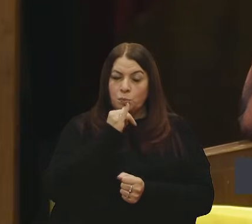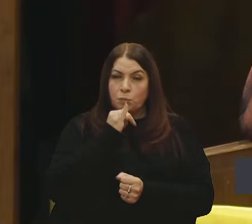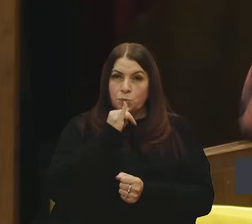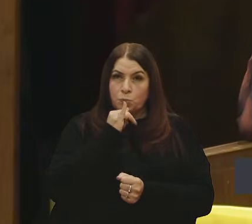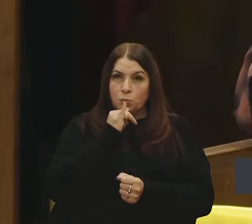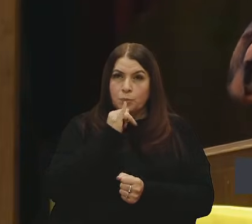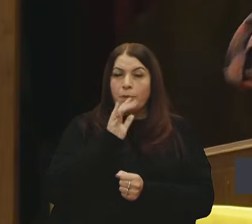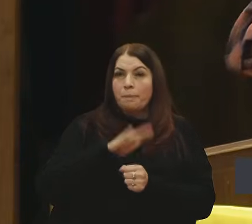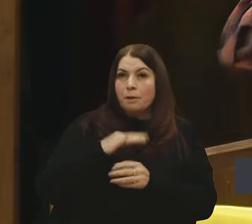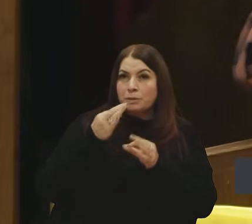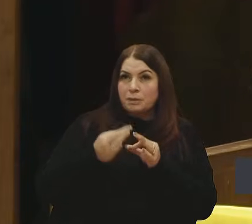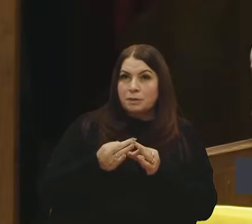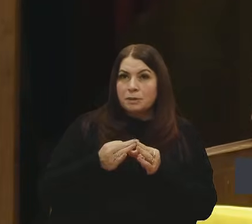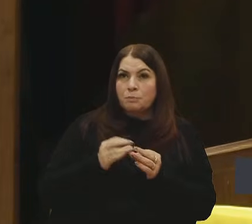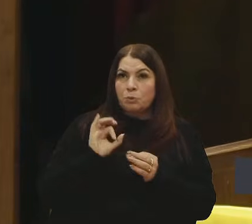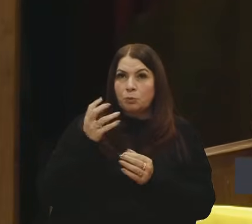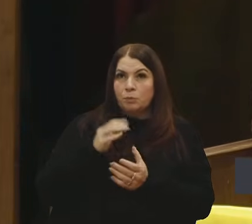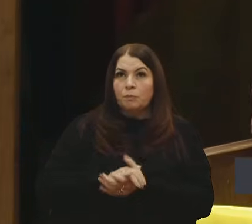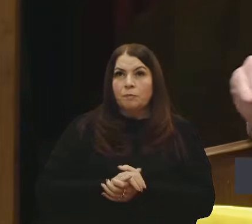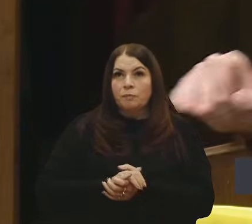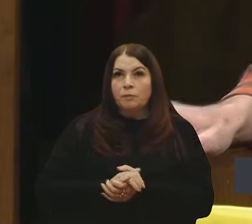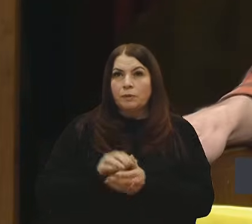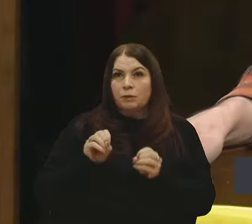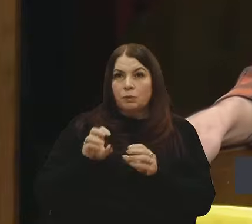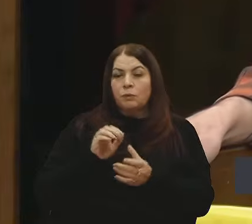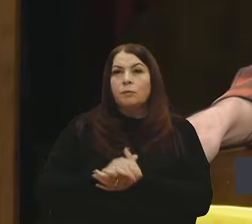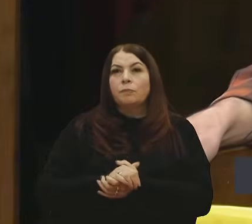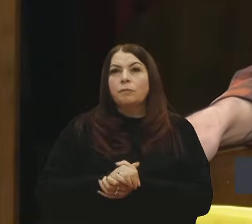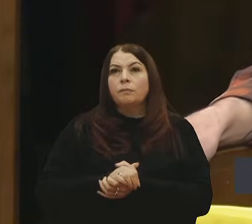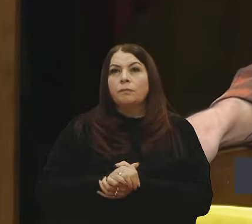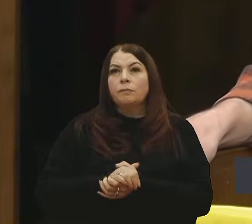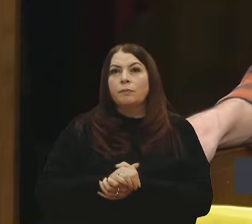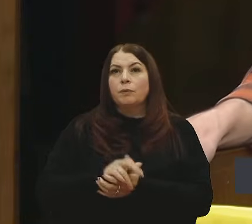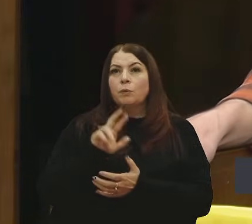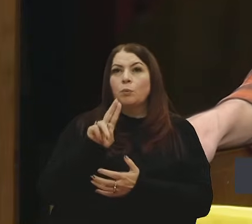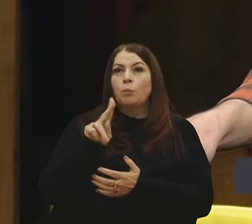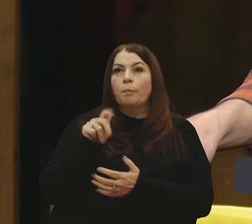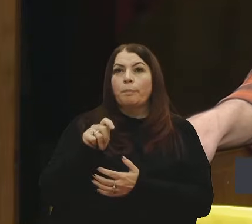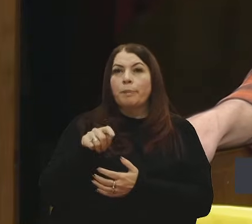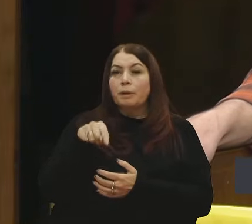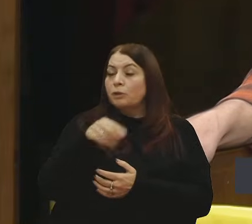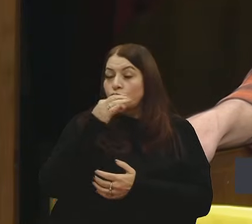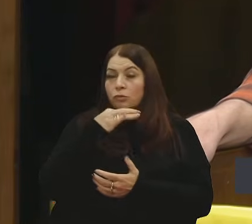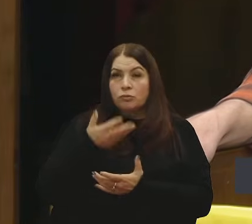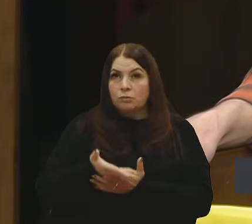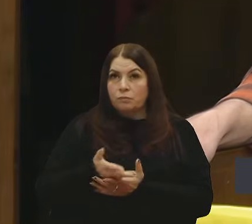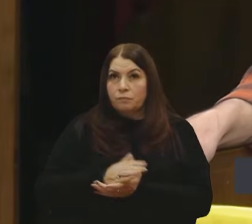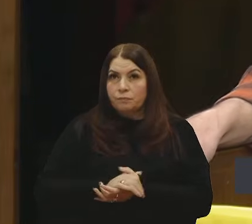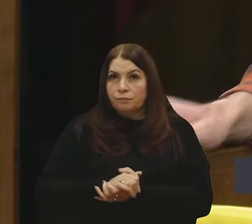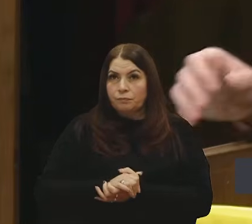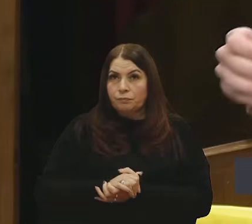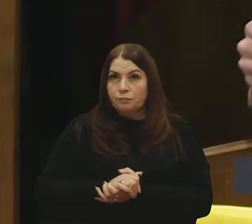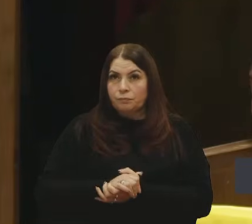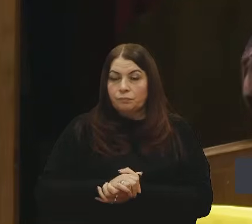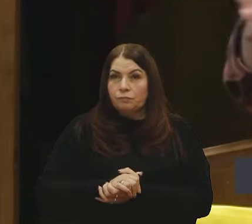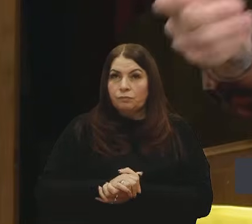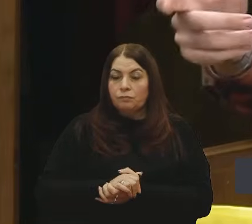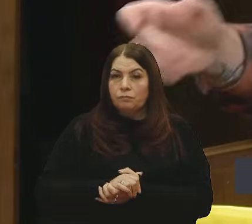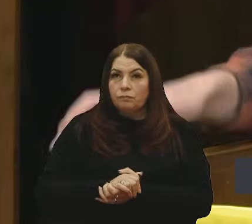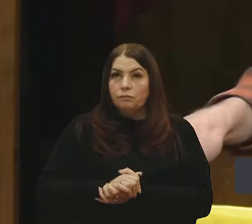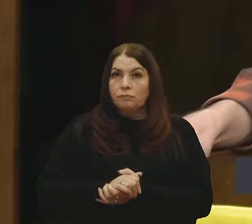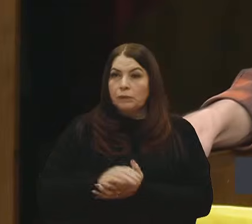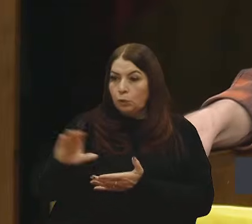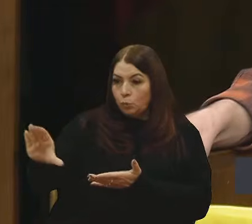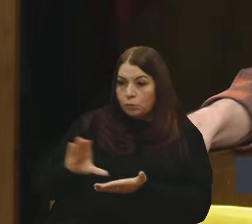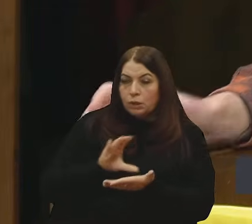mais certo do que pode ocorrer na educação é as UPAs aqui de Caxias, em que é simplesmente um